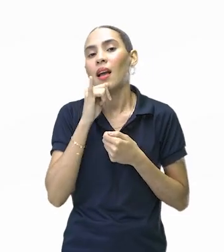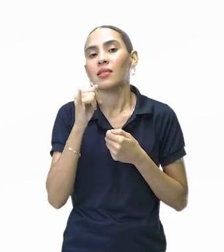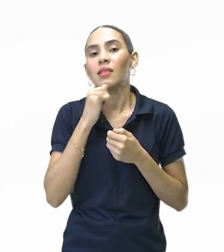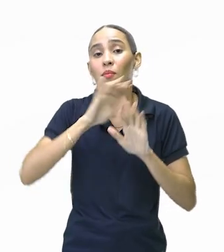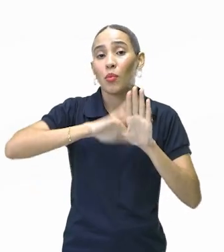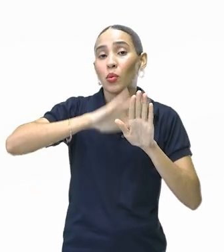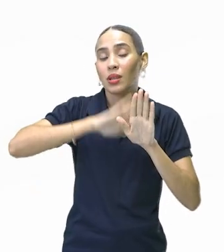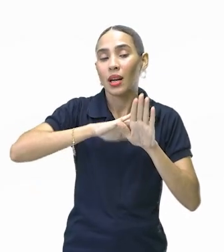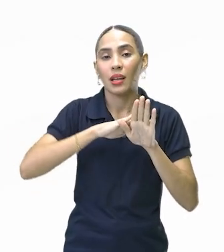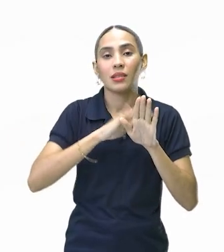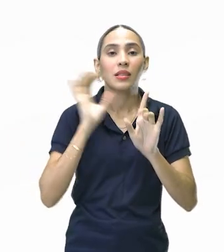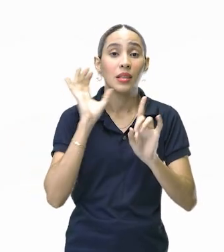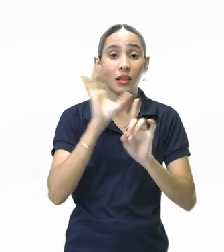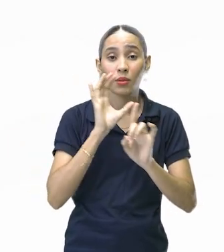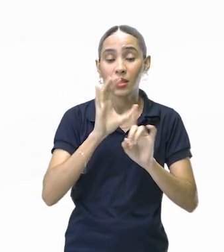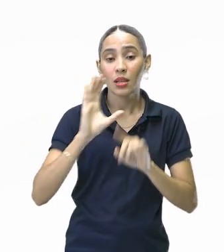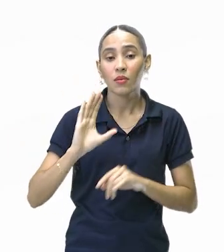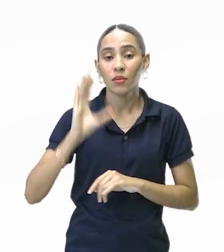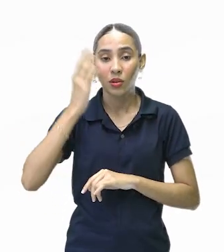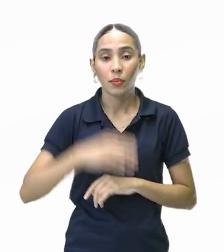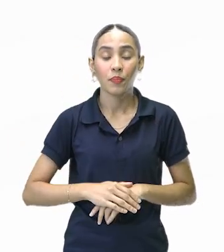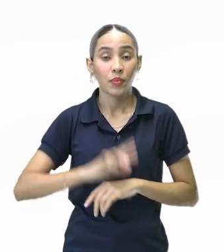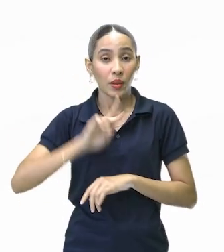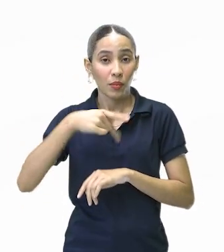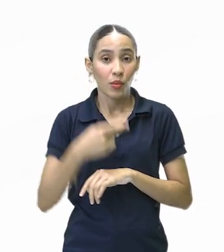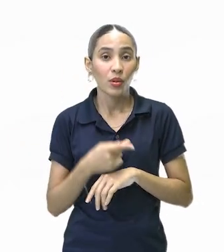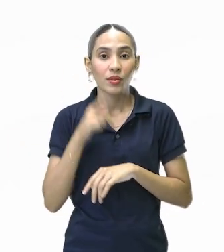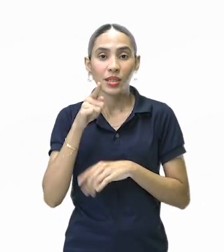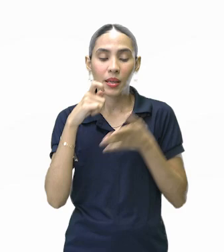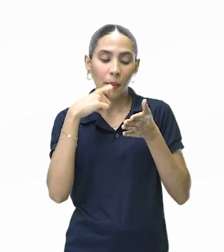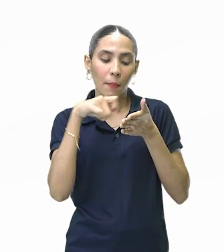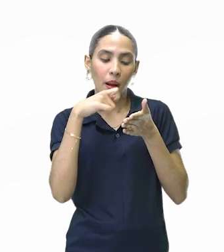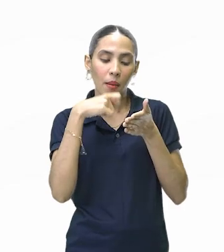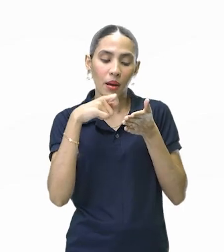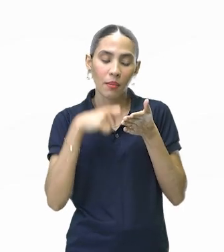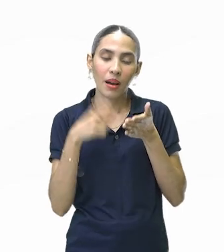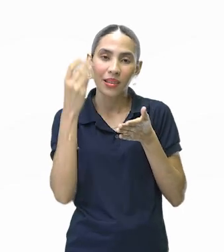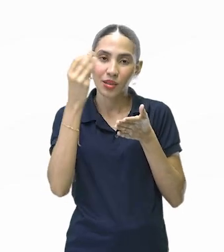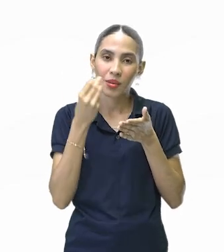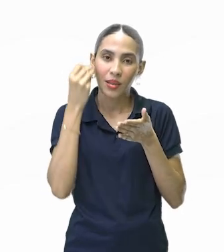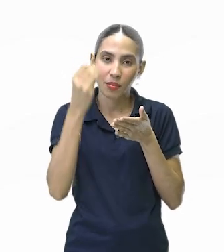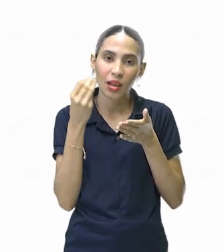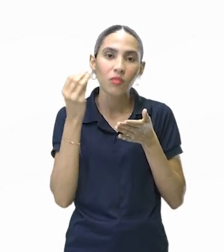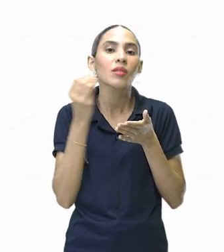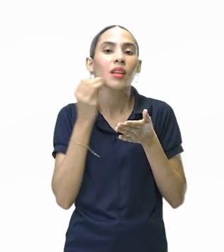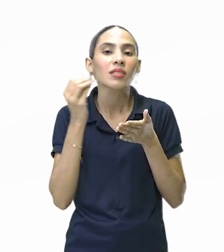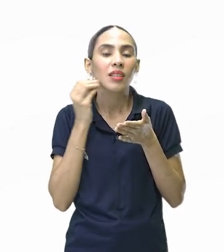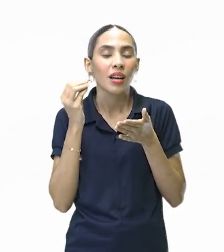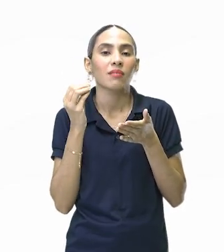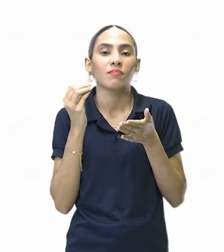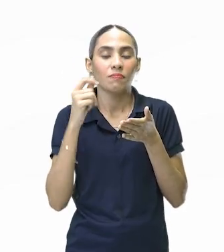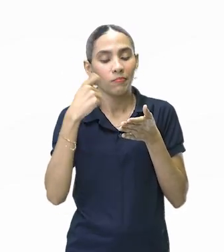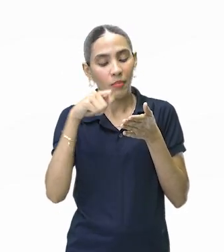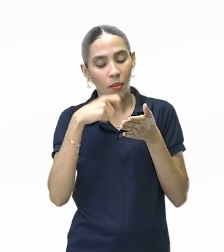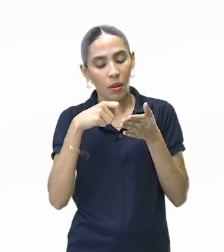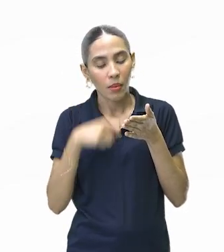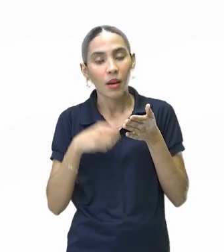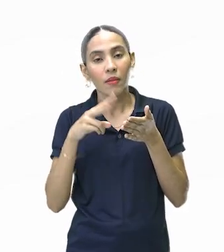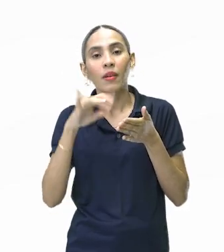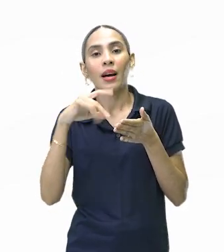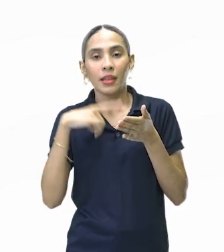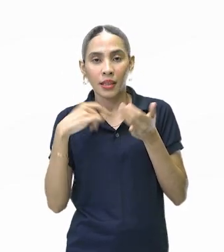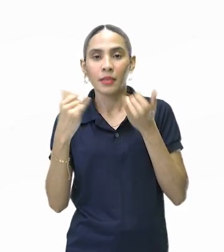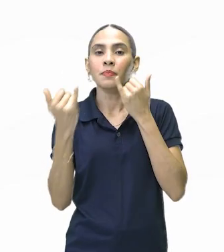por trás interferindo nesse fenômeno. E aí você vai fazer os seus experimentos, vai testar essa sua hipótese, vai